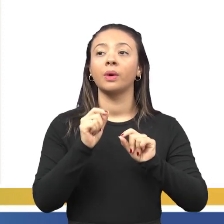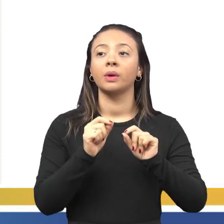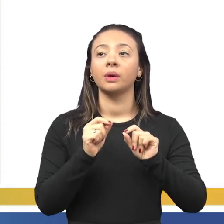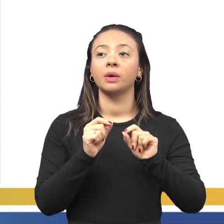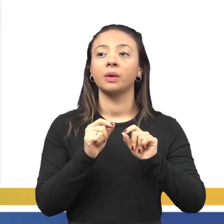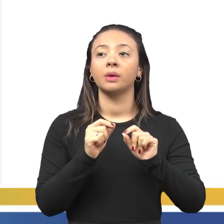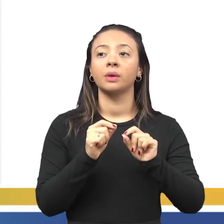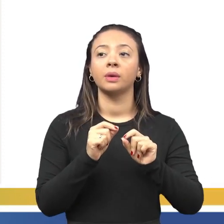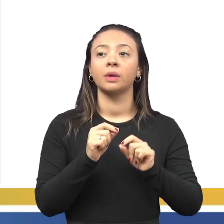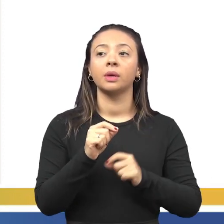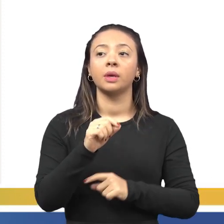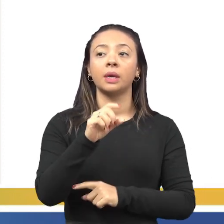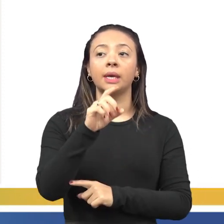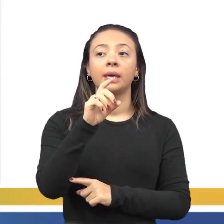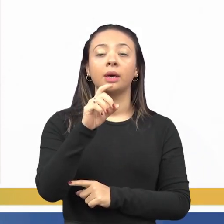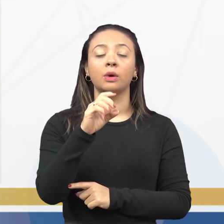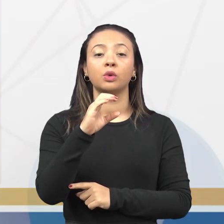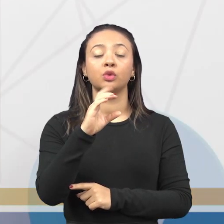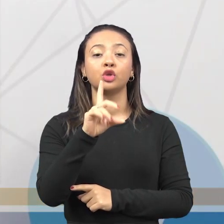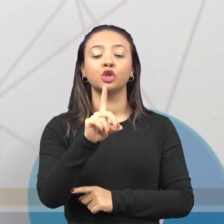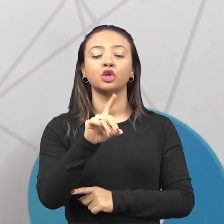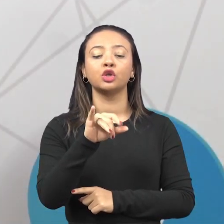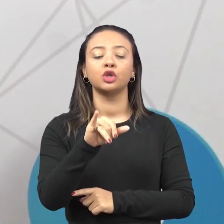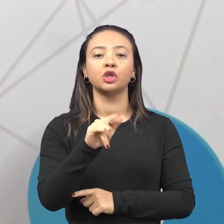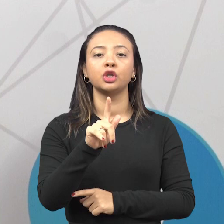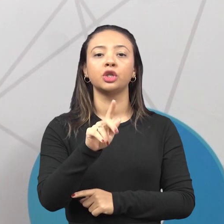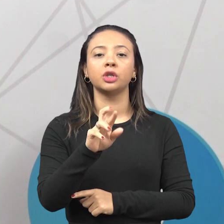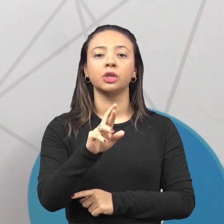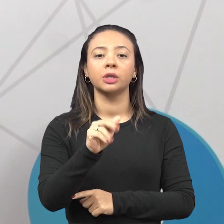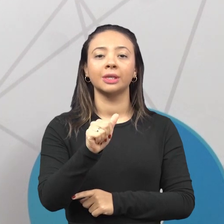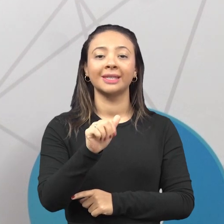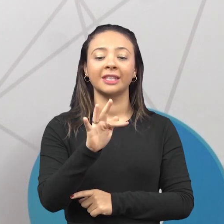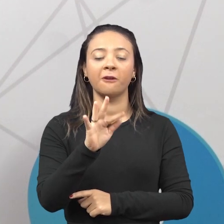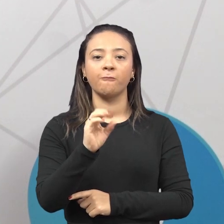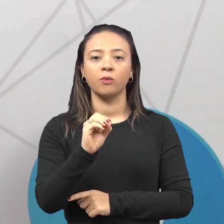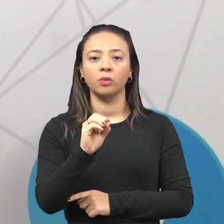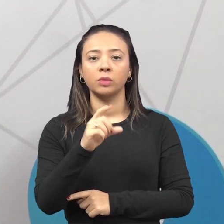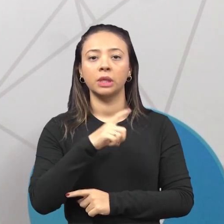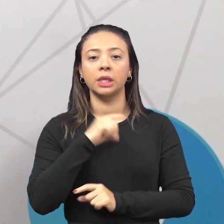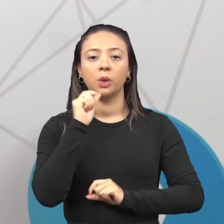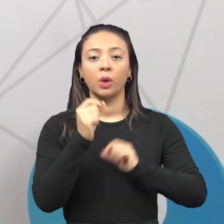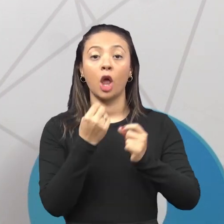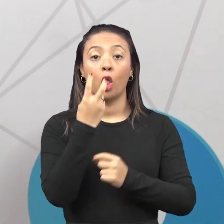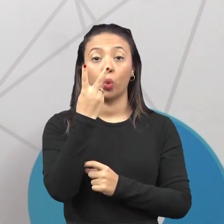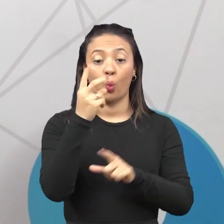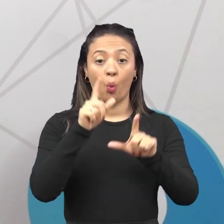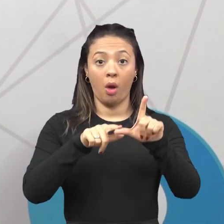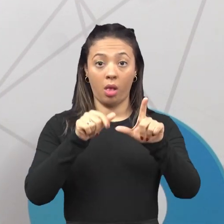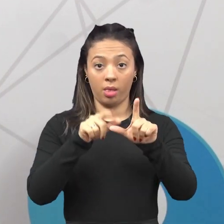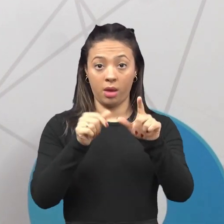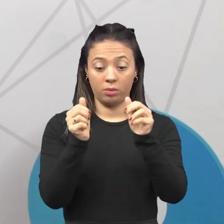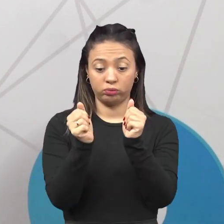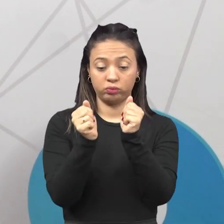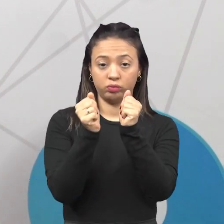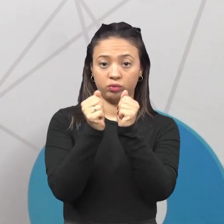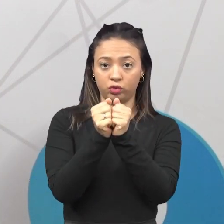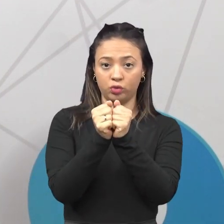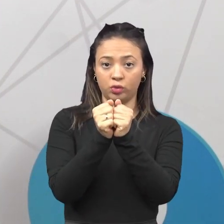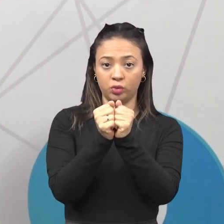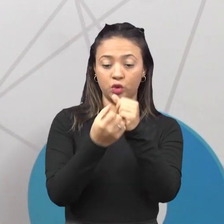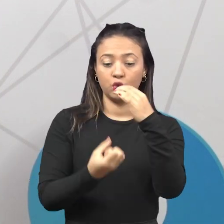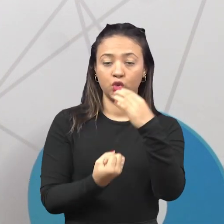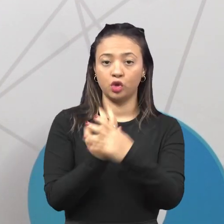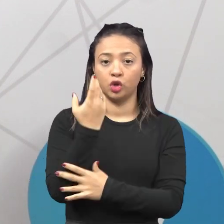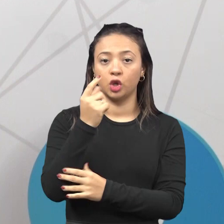um dígrafo. O que seria um dígrafo? É quando eu tenho a união de uma ou 2 letras, certo? Para formar